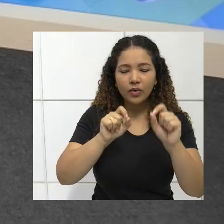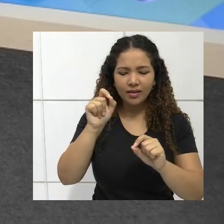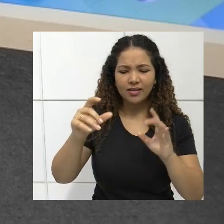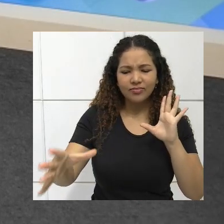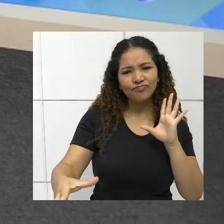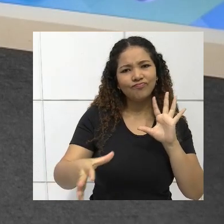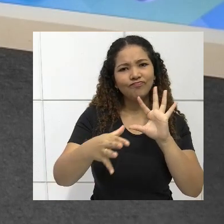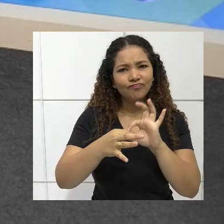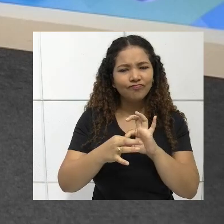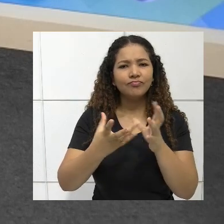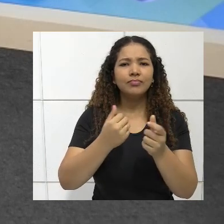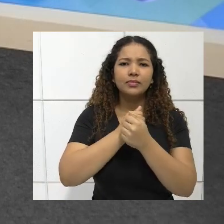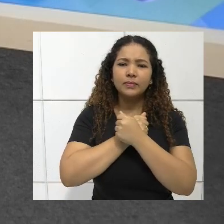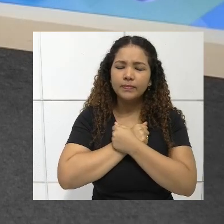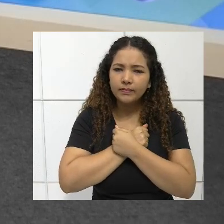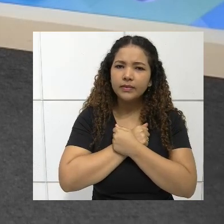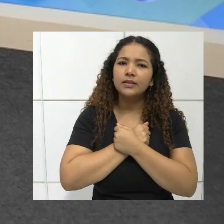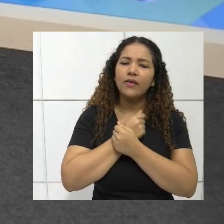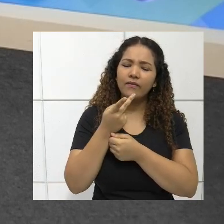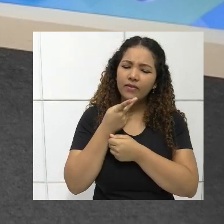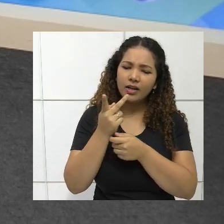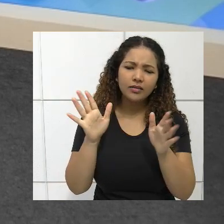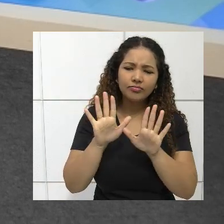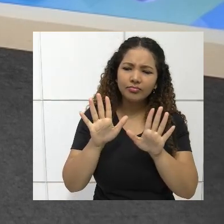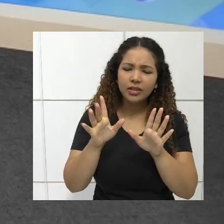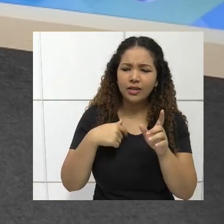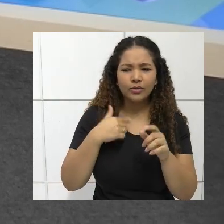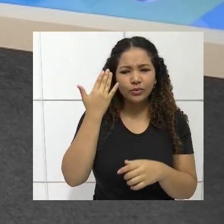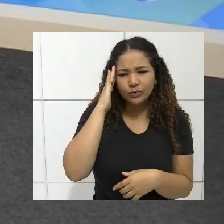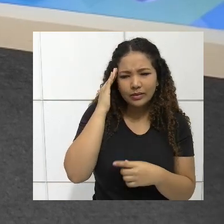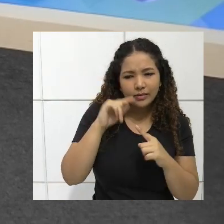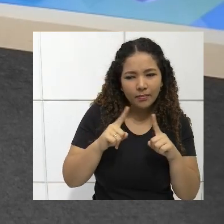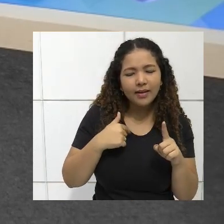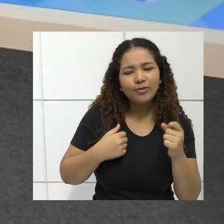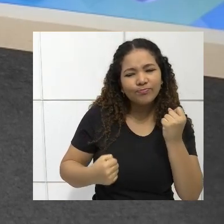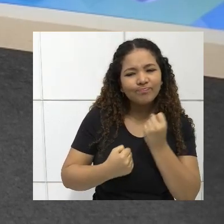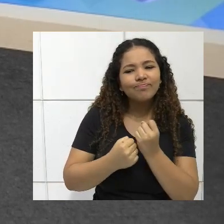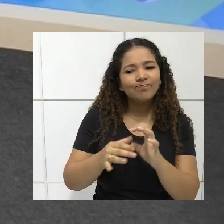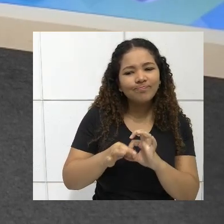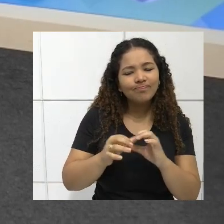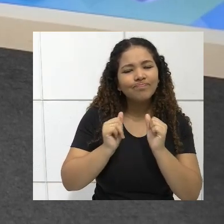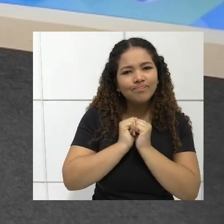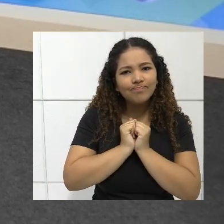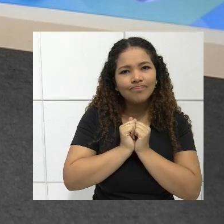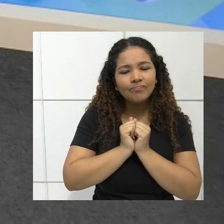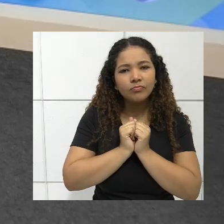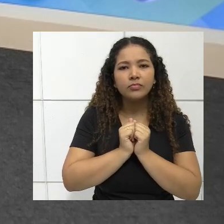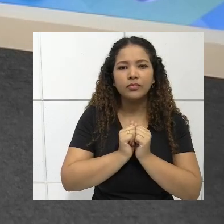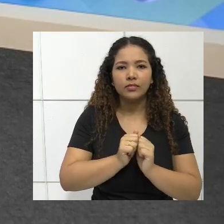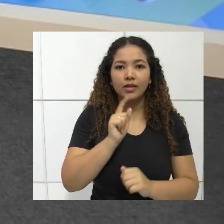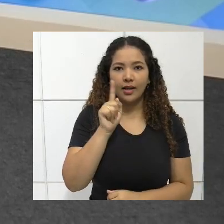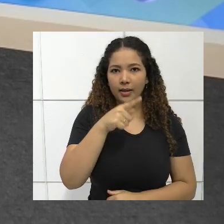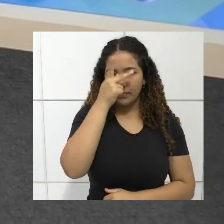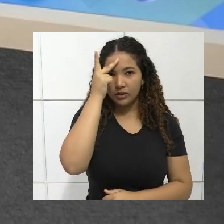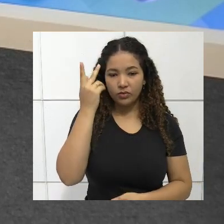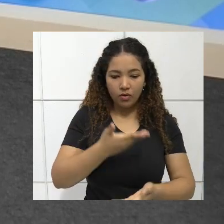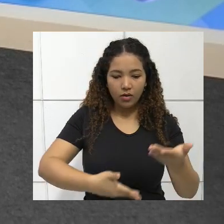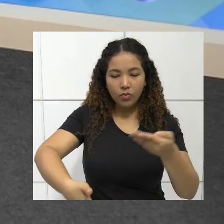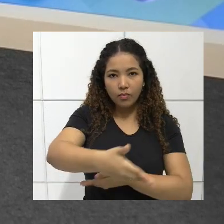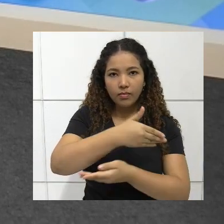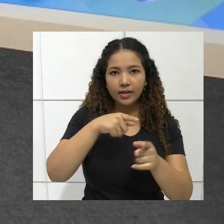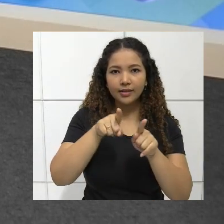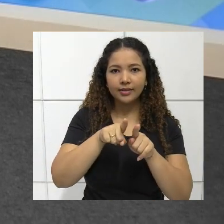né? Ser aquele abraço que diz assim, olha, eu não entendo, mas eu estou aqui, conta comigo. É aquela companhia sociabilizar o indivíduo que